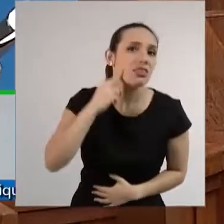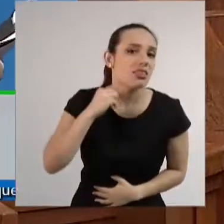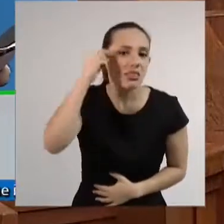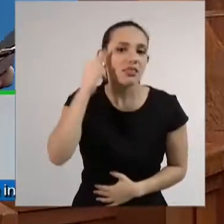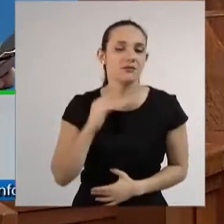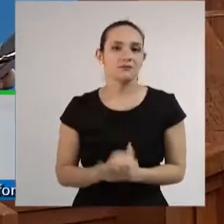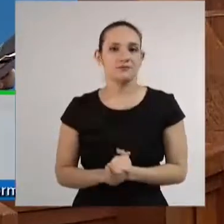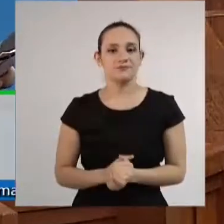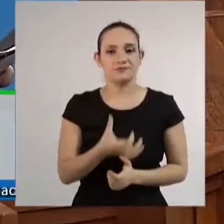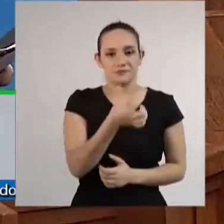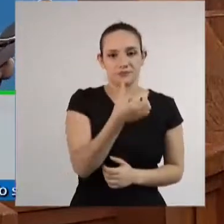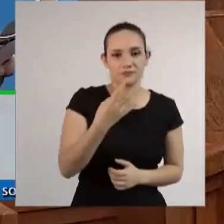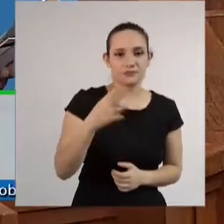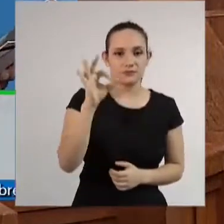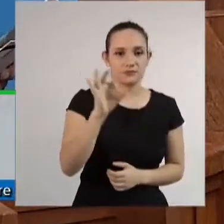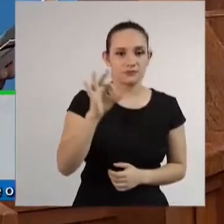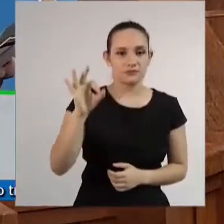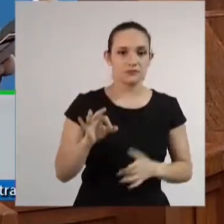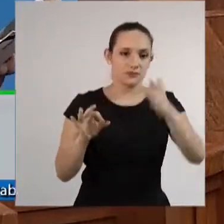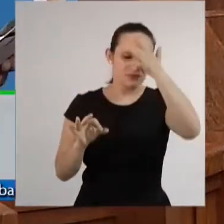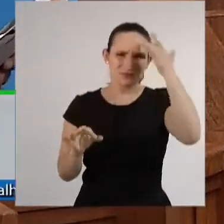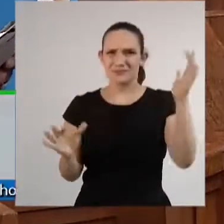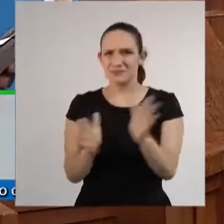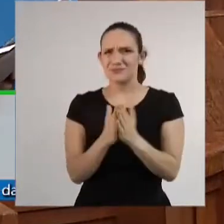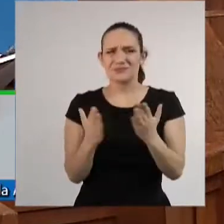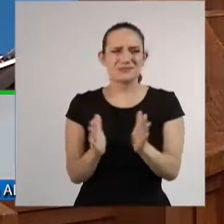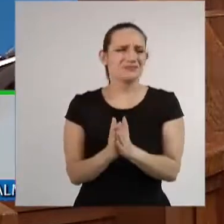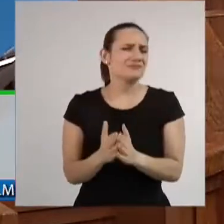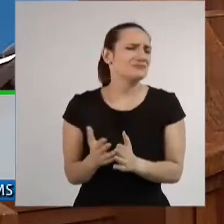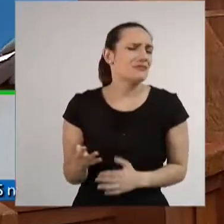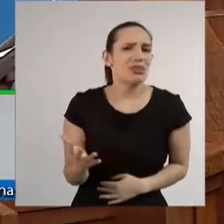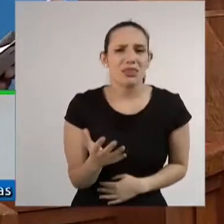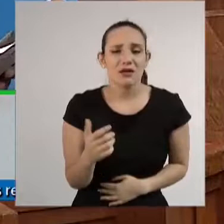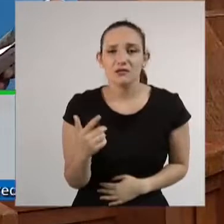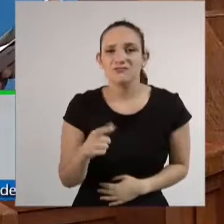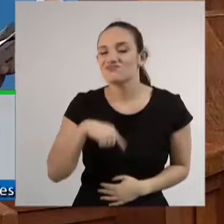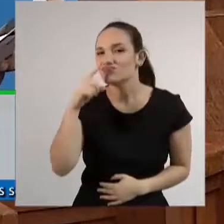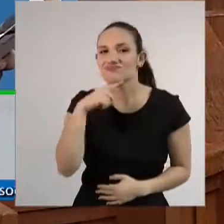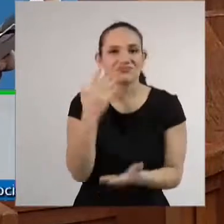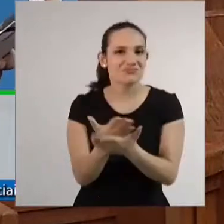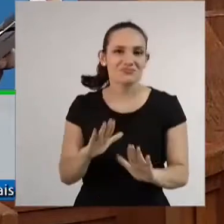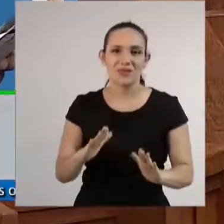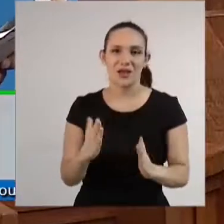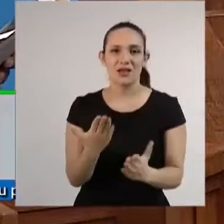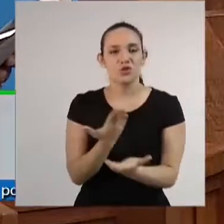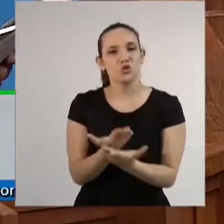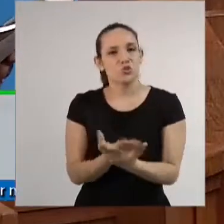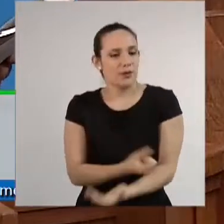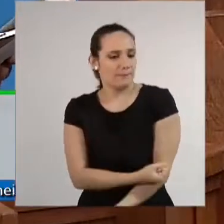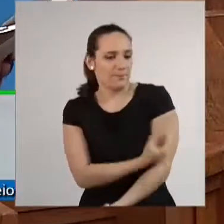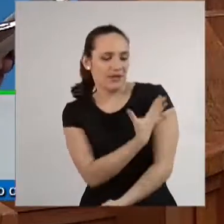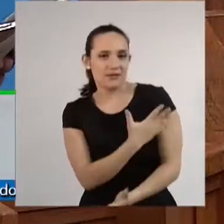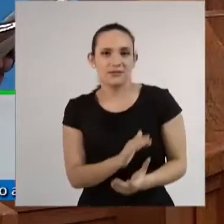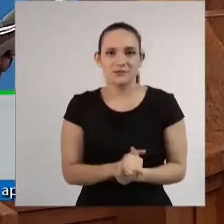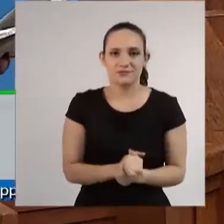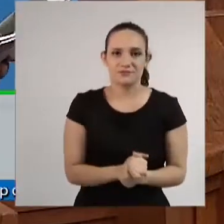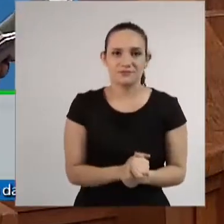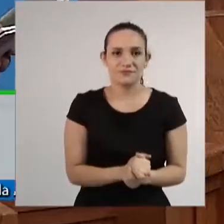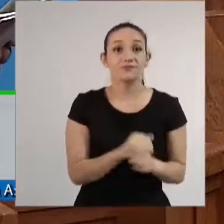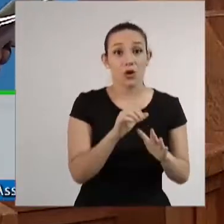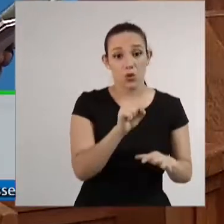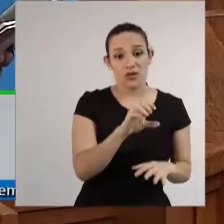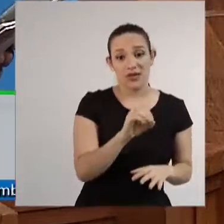64% dos extremamente pobres não completaram a educação básica e 80% dos analfabetos brasileiros